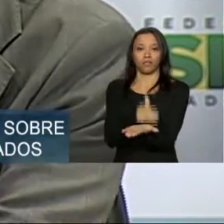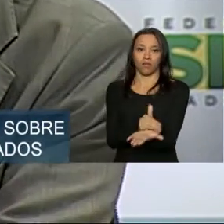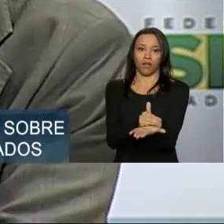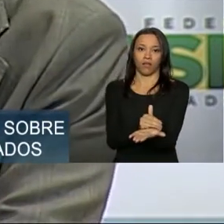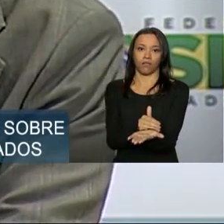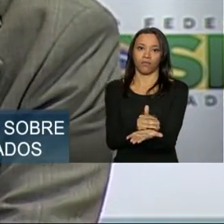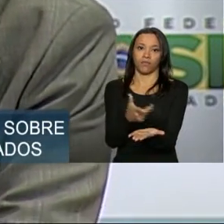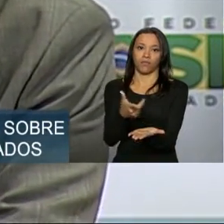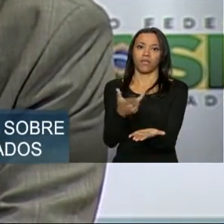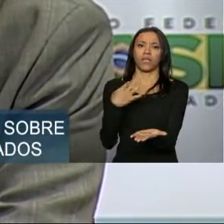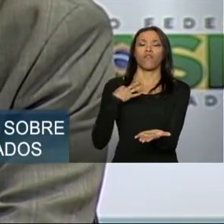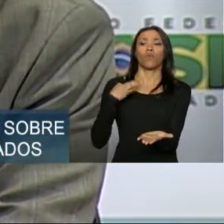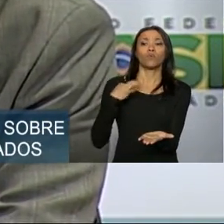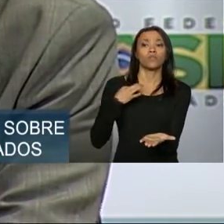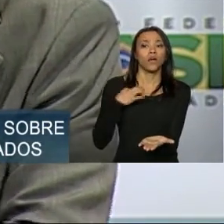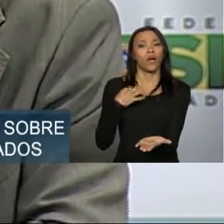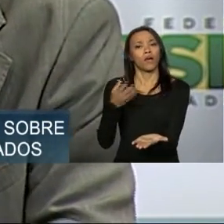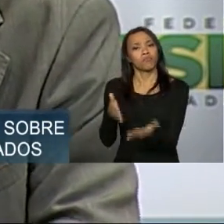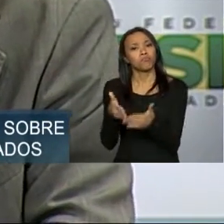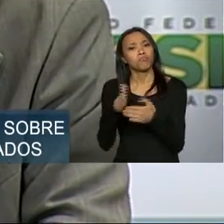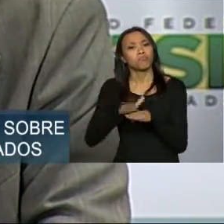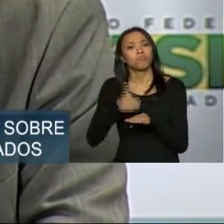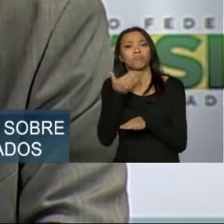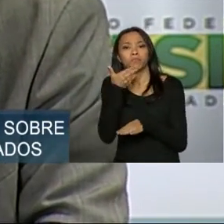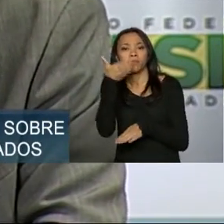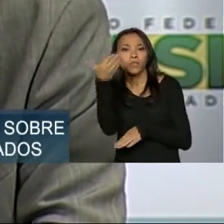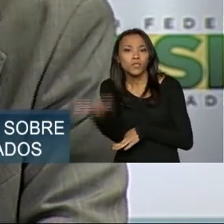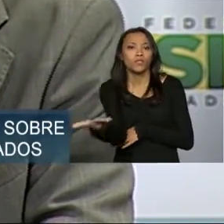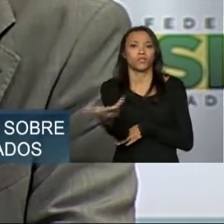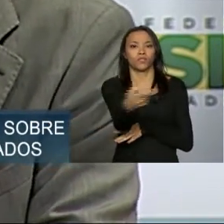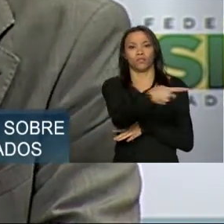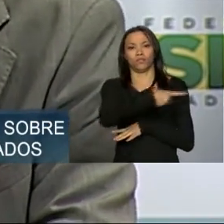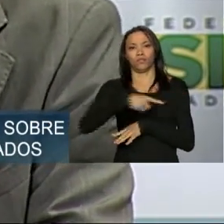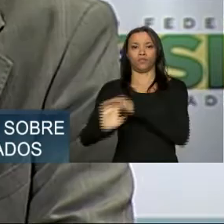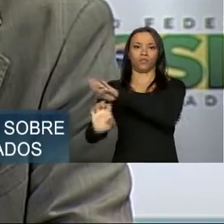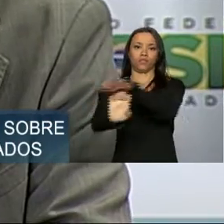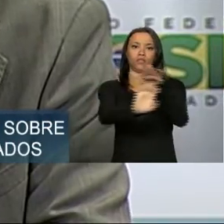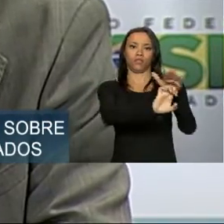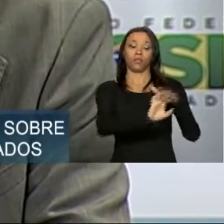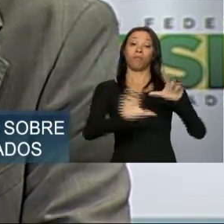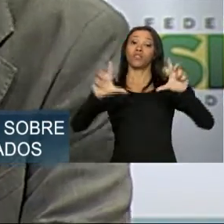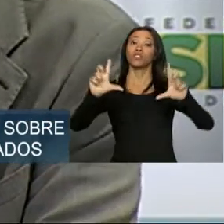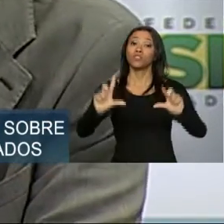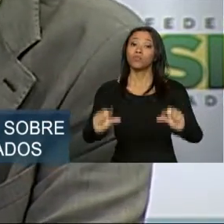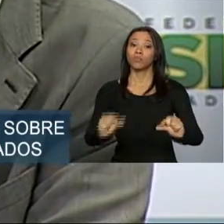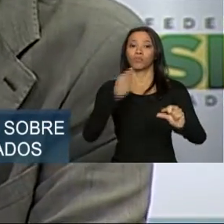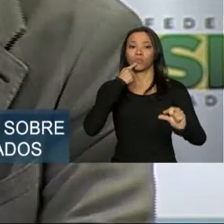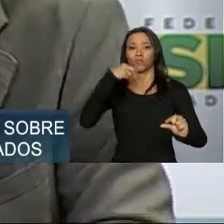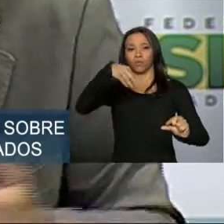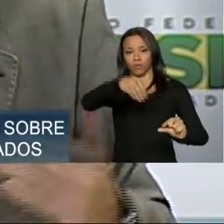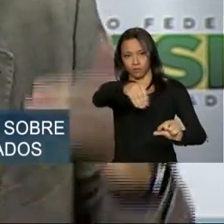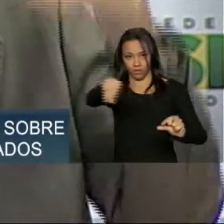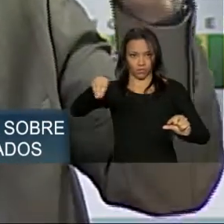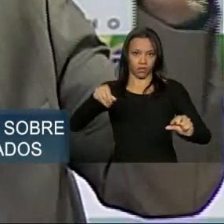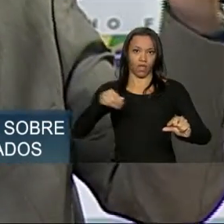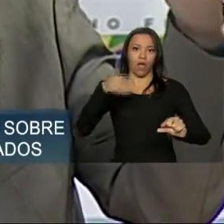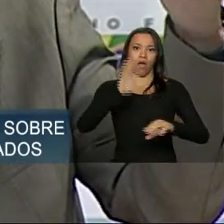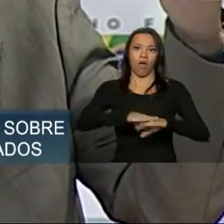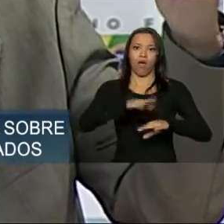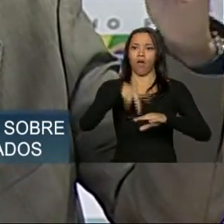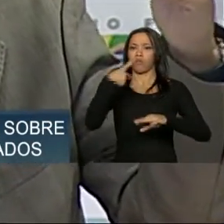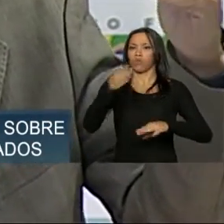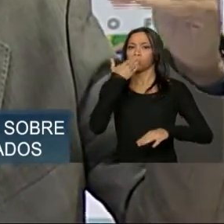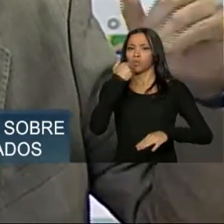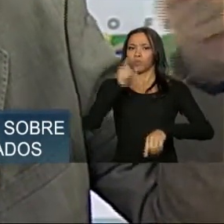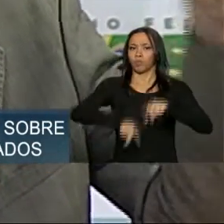de compromisso pela redução. É quase que uma autorregulação que ele já estabelece. Por quê? Porque, à medida em